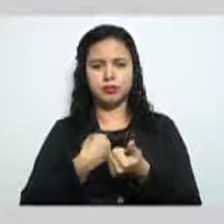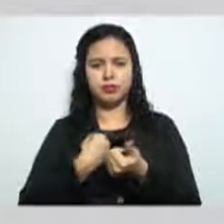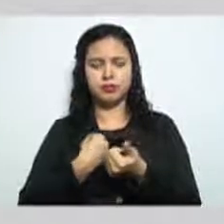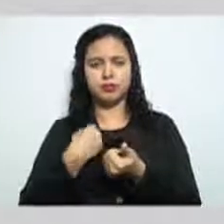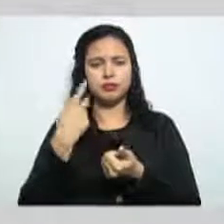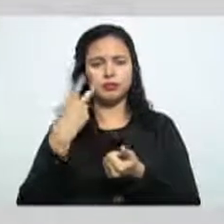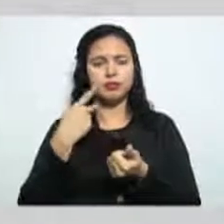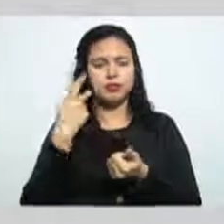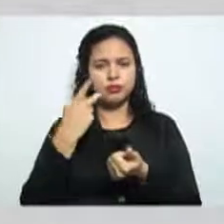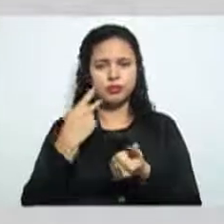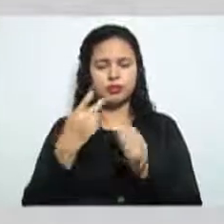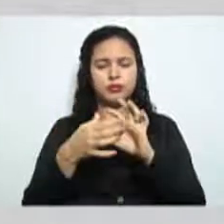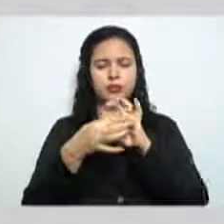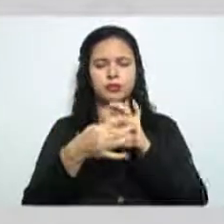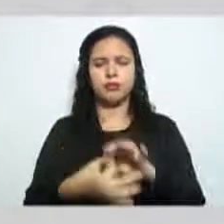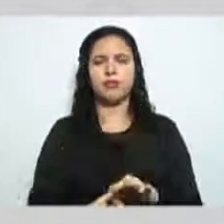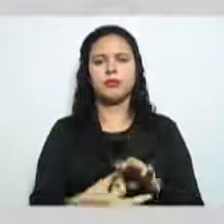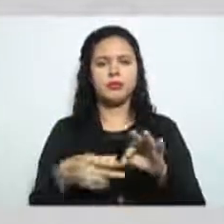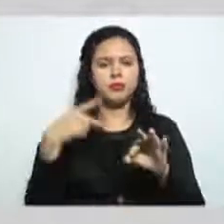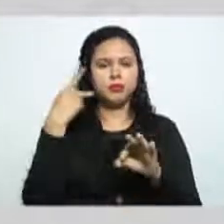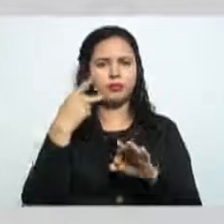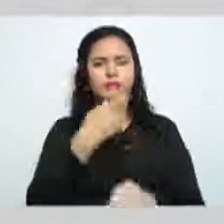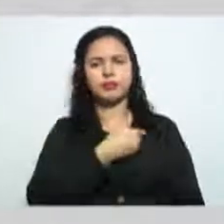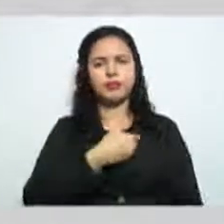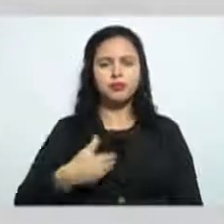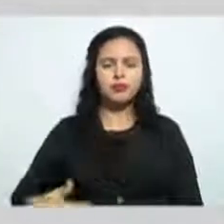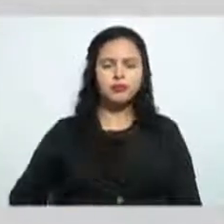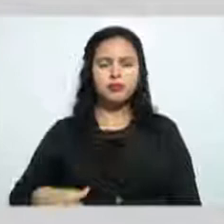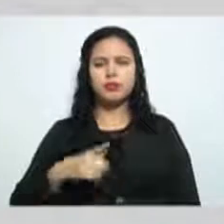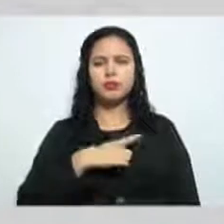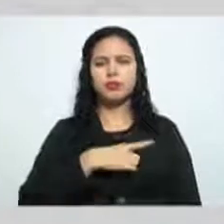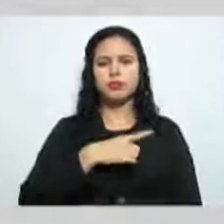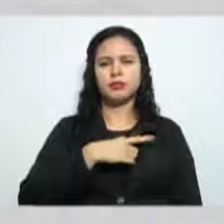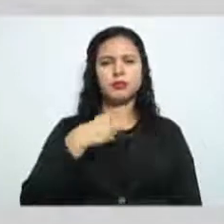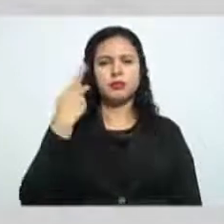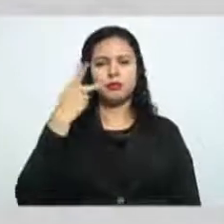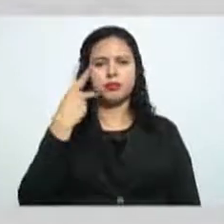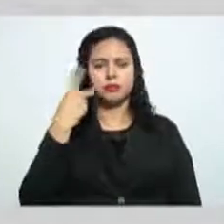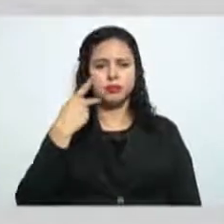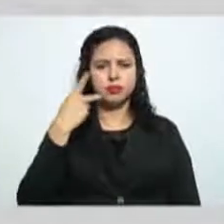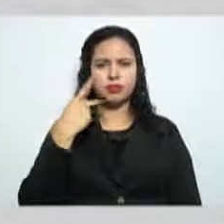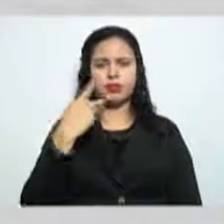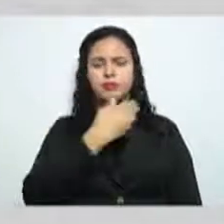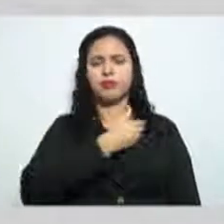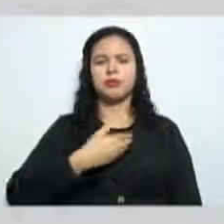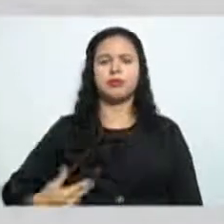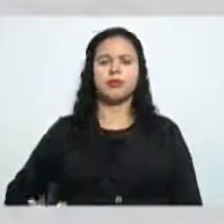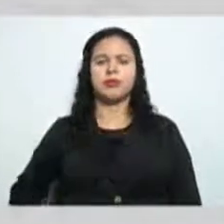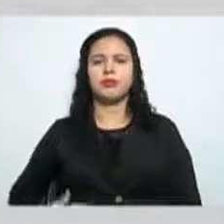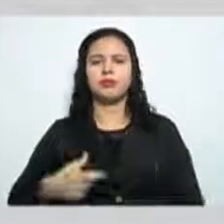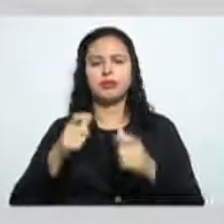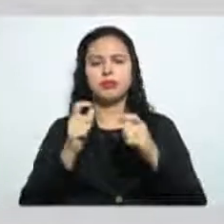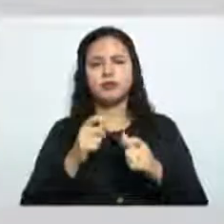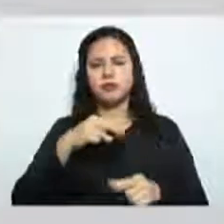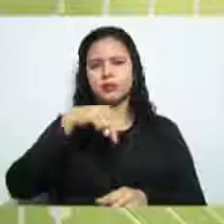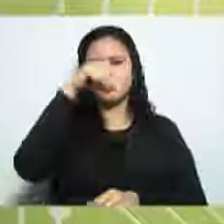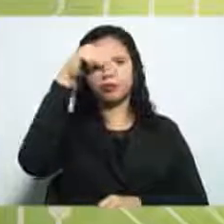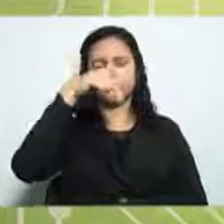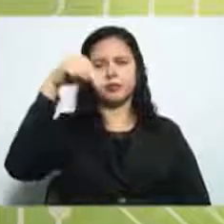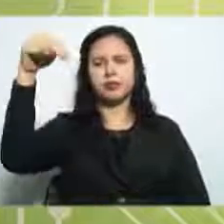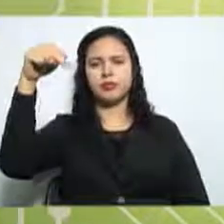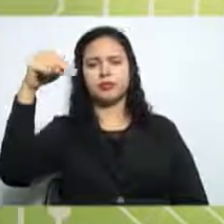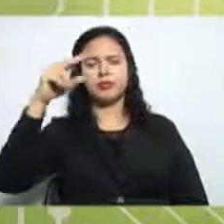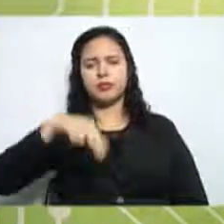políticas públicas e como a gente ainda tem uma carência de políticas públicas na região norte e nordeste. Se o nosso